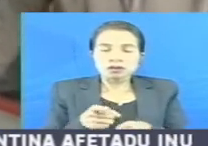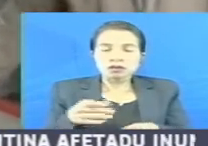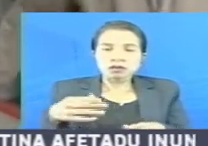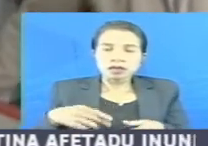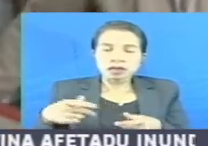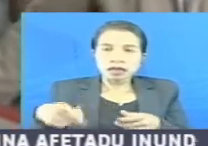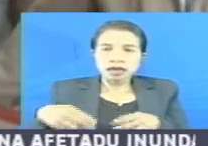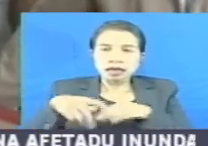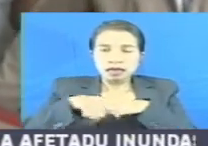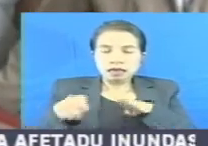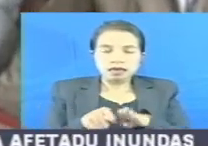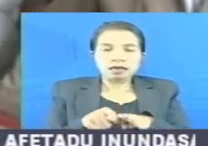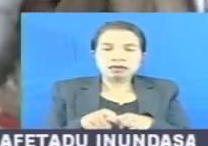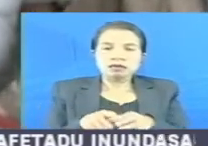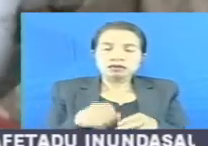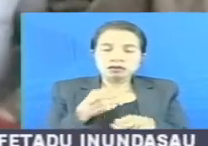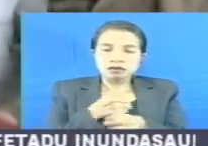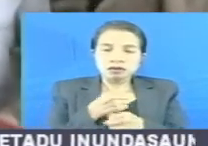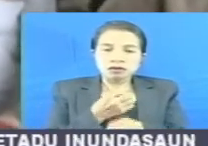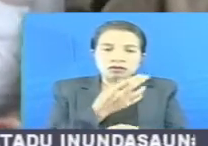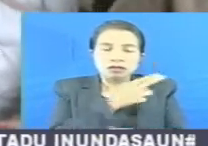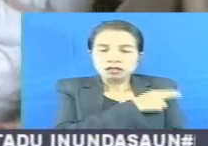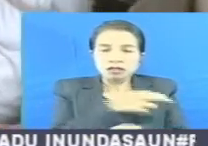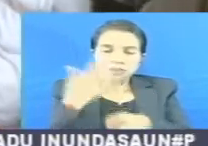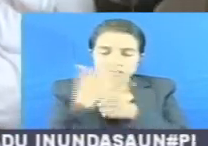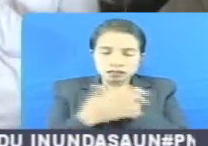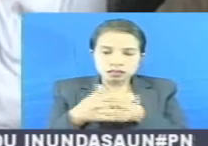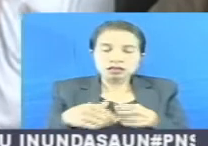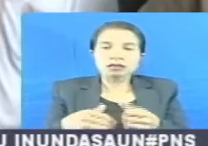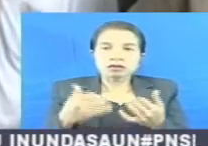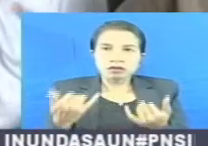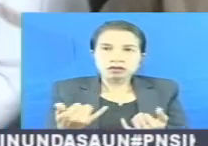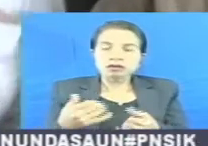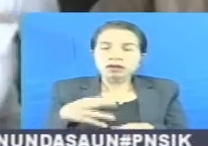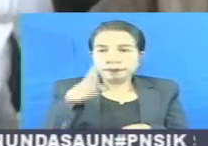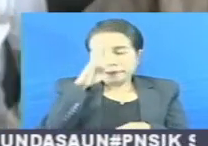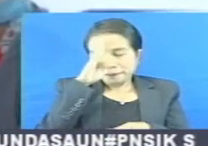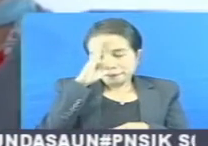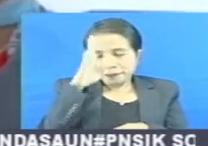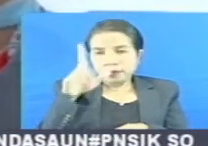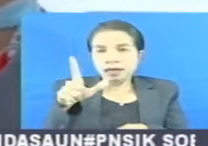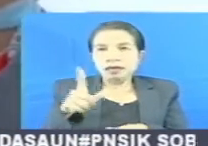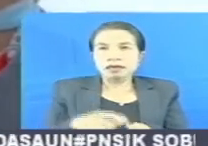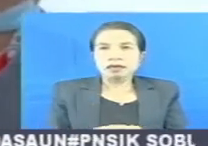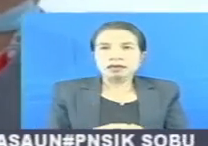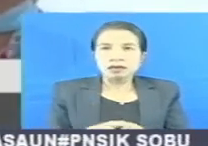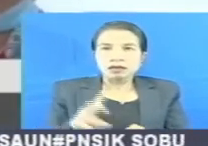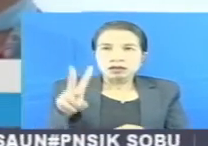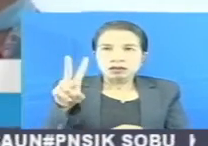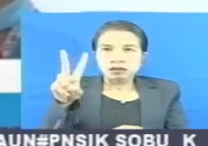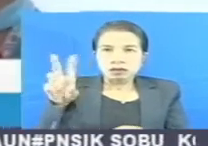moras ne Saudosa halau tratamento iha railarang no to iha bali 2013 nia sinti